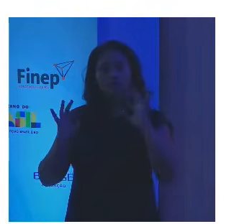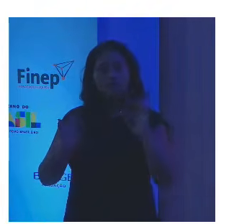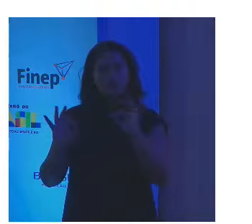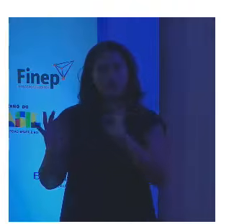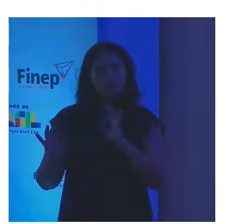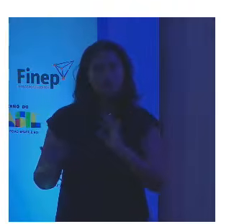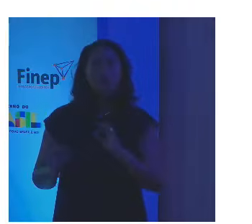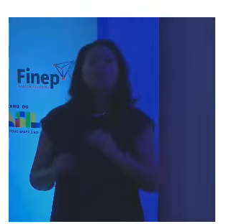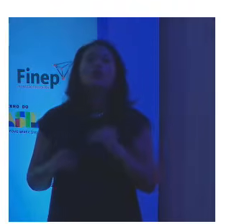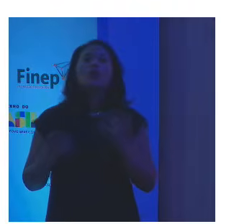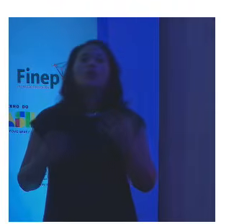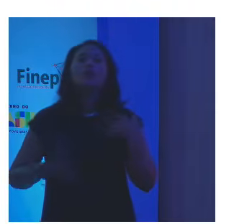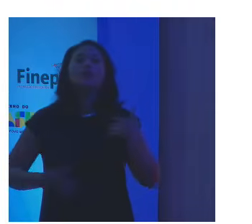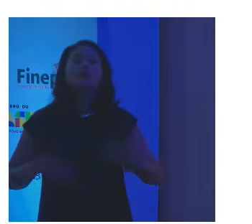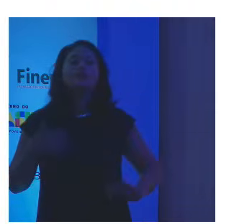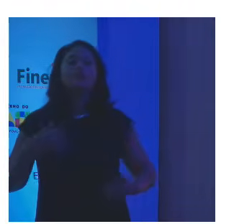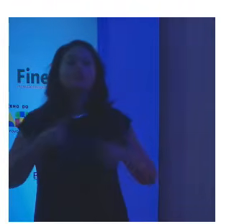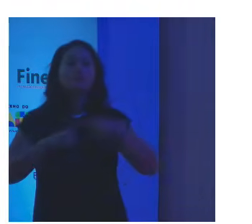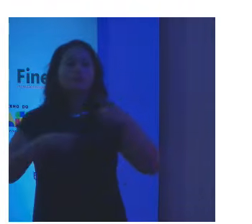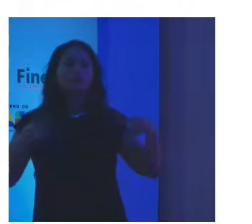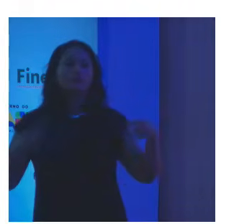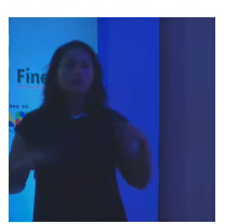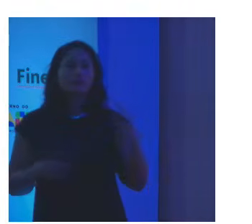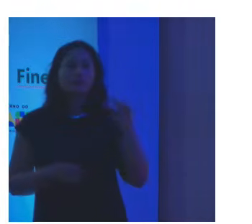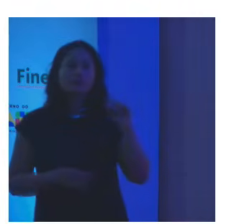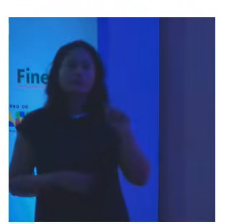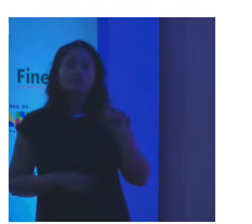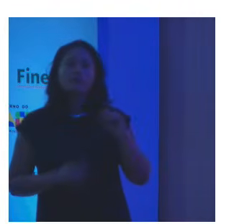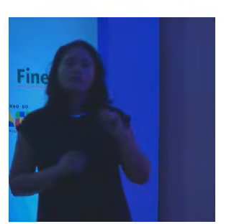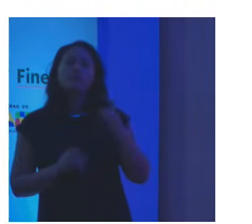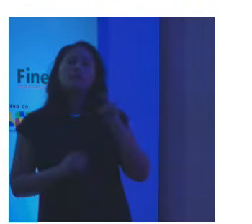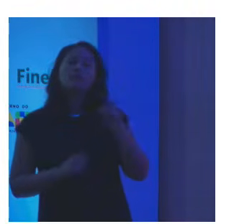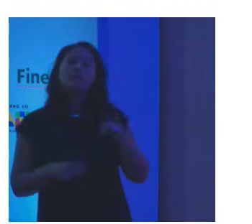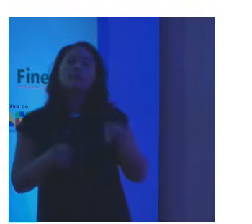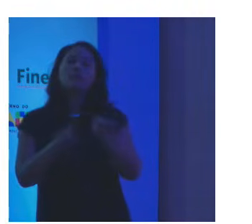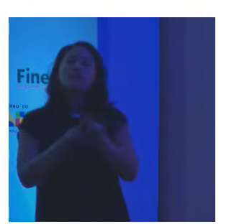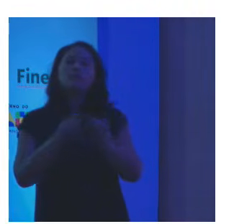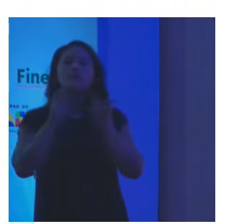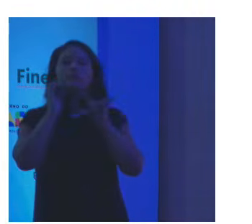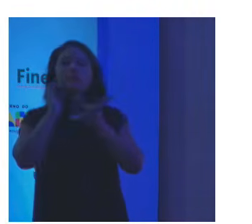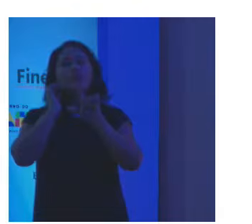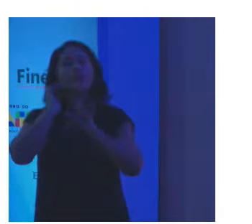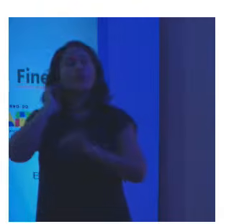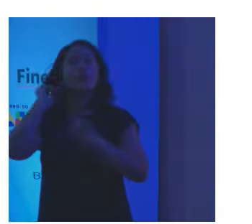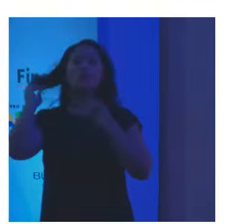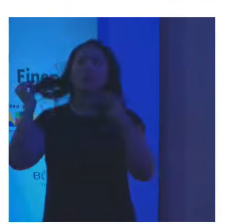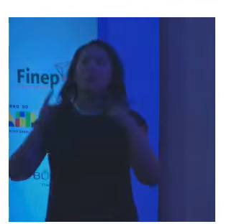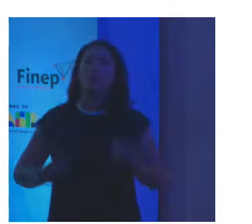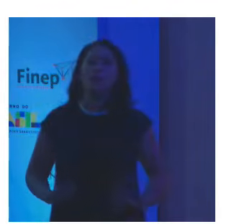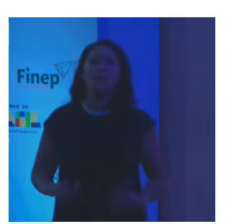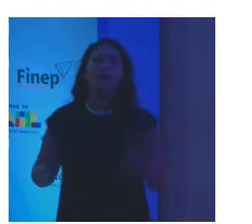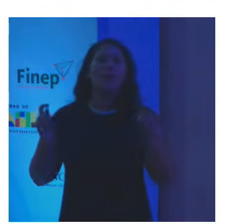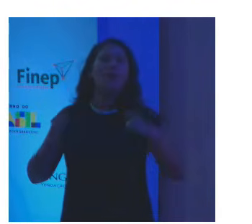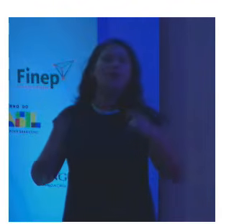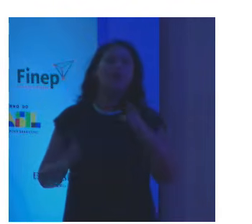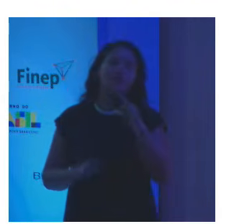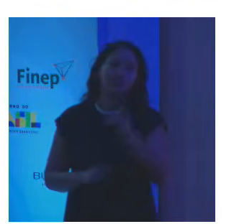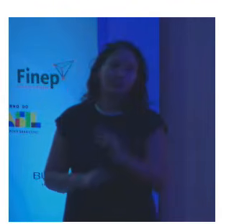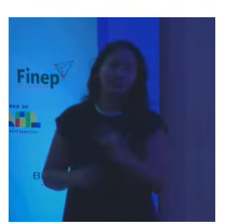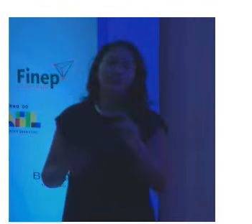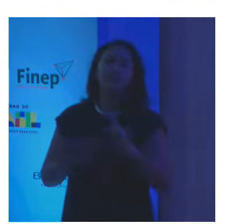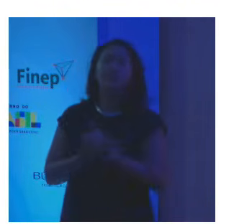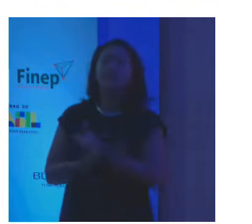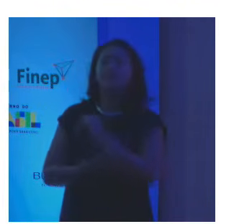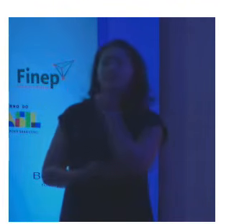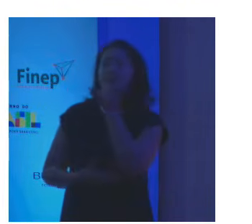então corpos diferentes do corpo ocidental se tornaram também menos humanos, se tornaram menos capazes. E aí